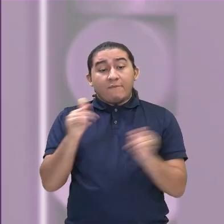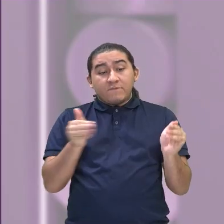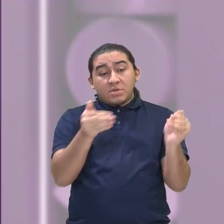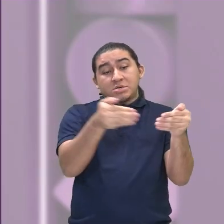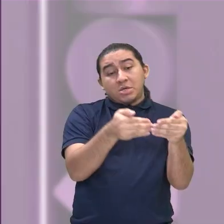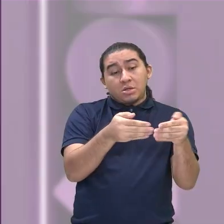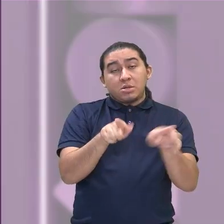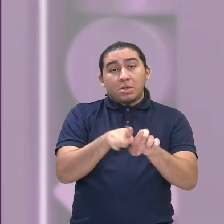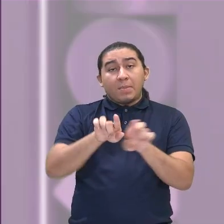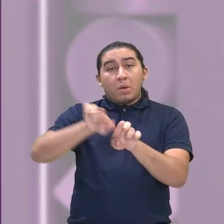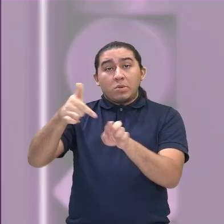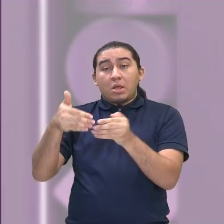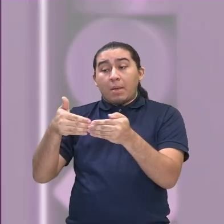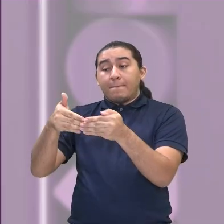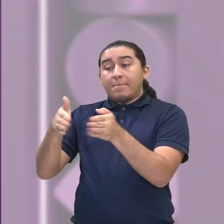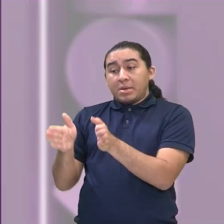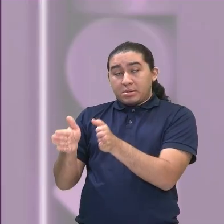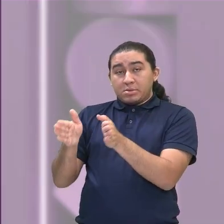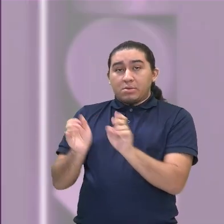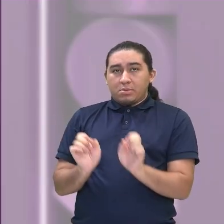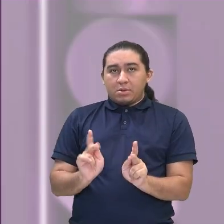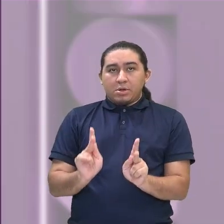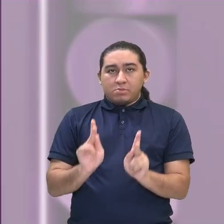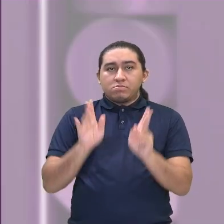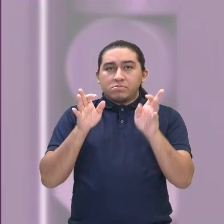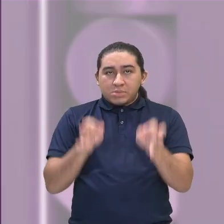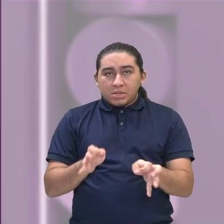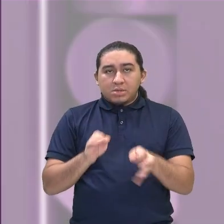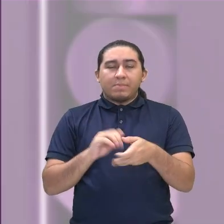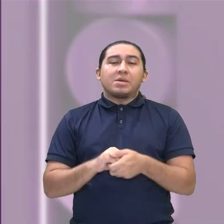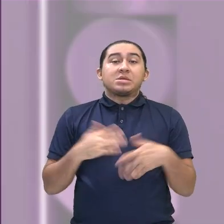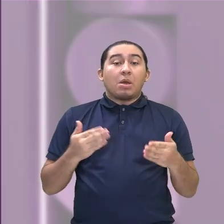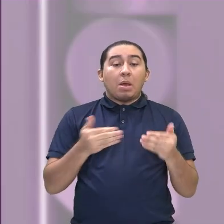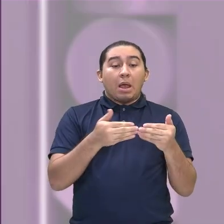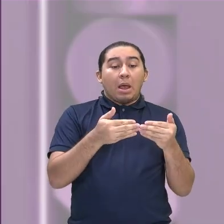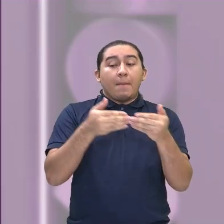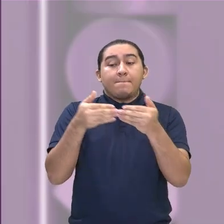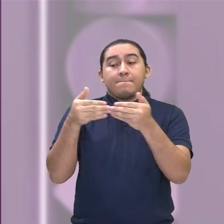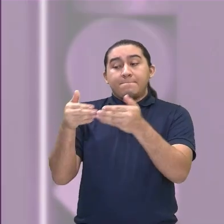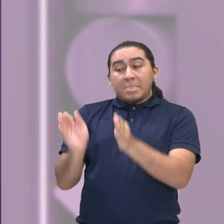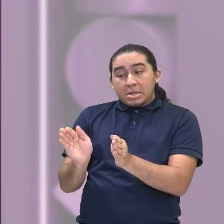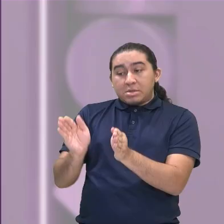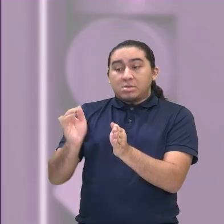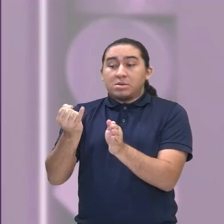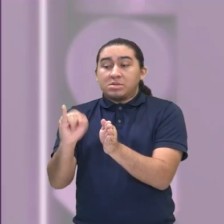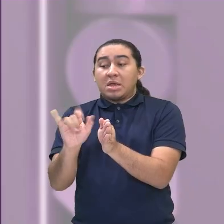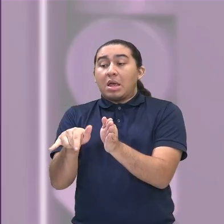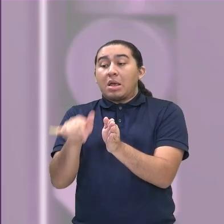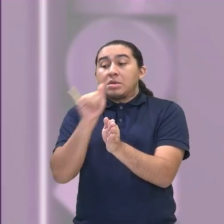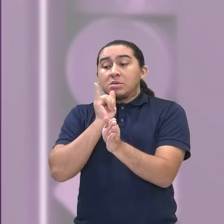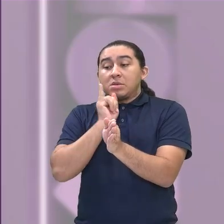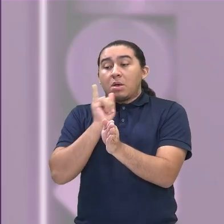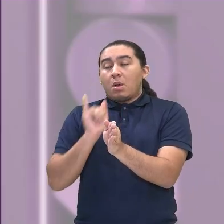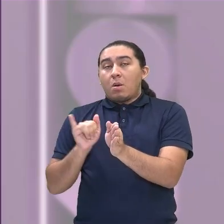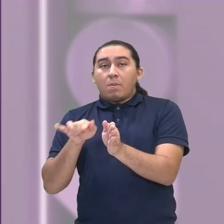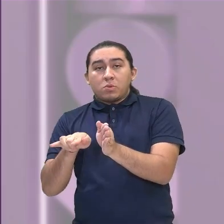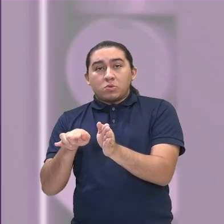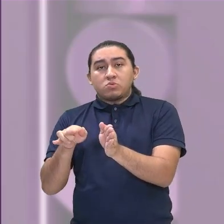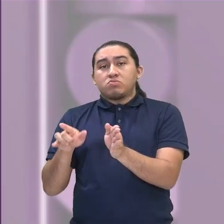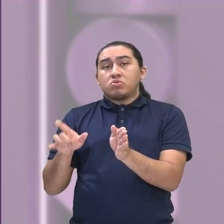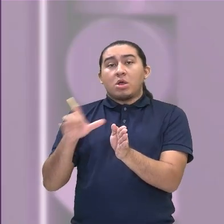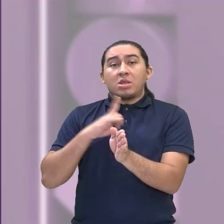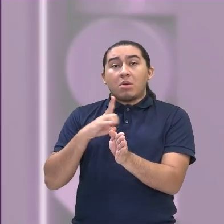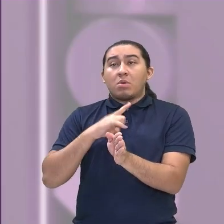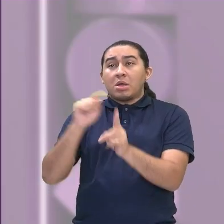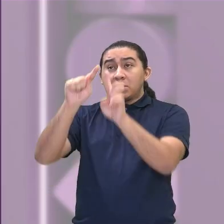quando uma poligonal é aberta. Beleza? Então, ela é aberta quando? Quando não todos os lados,